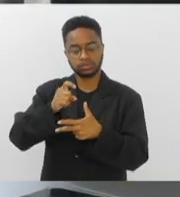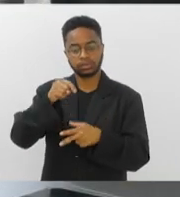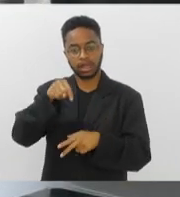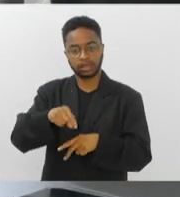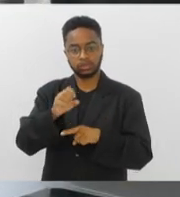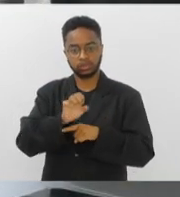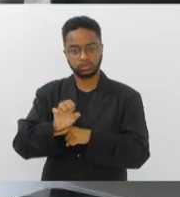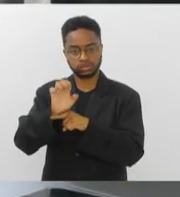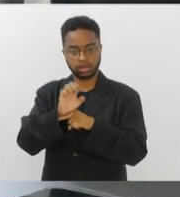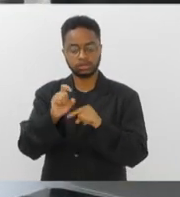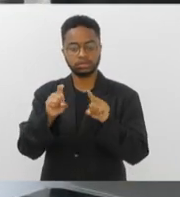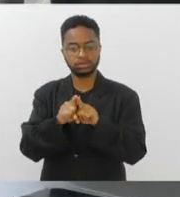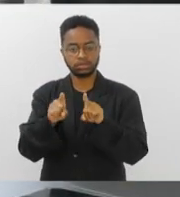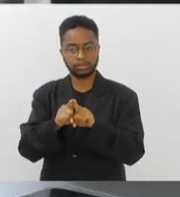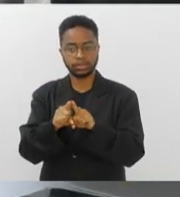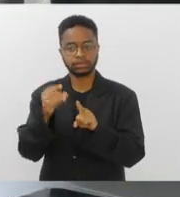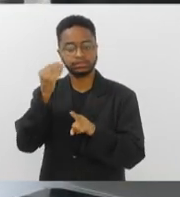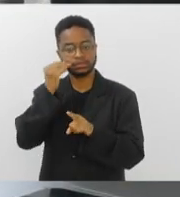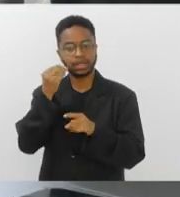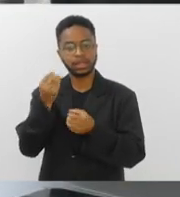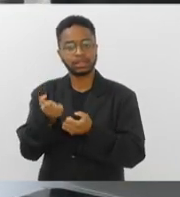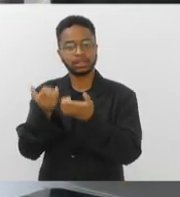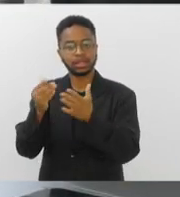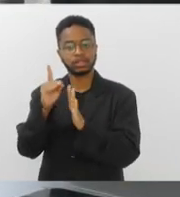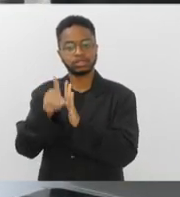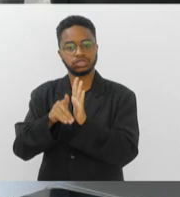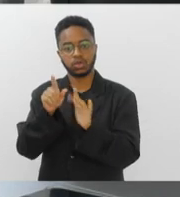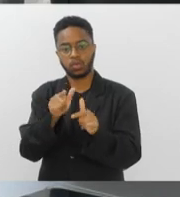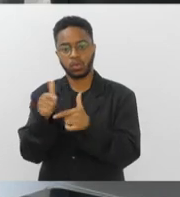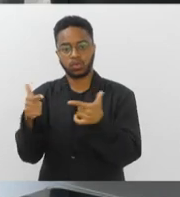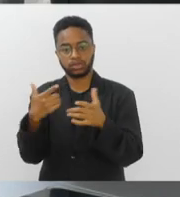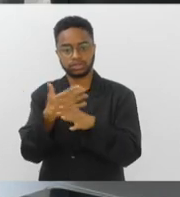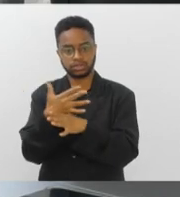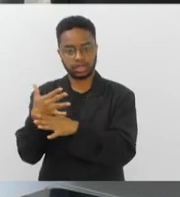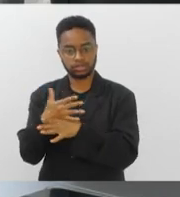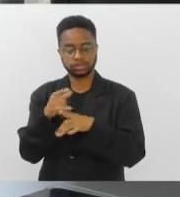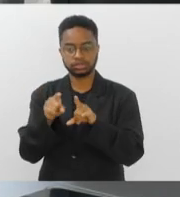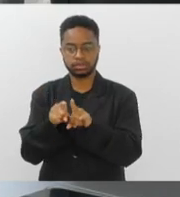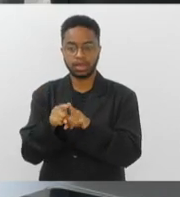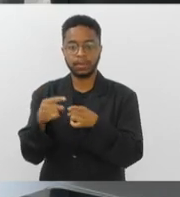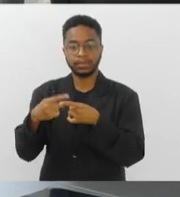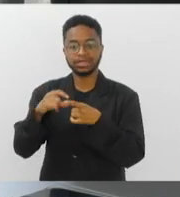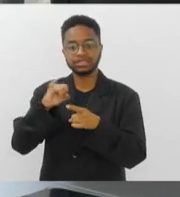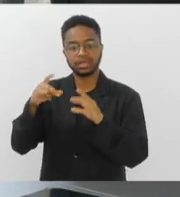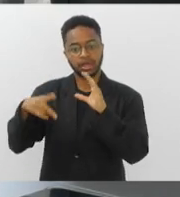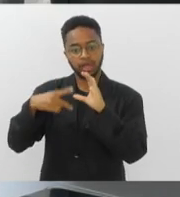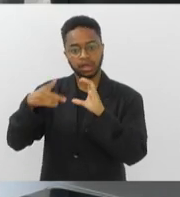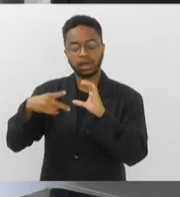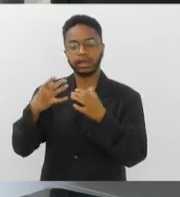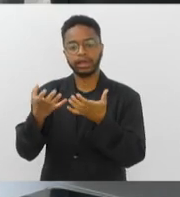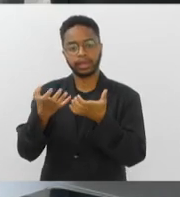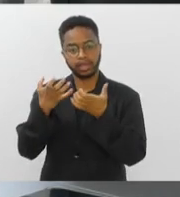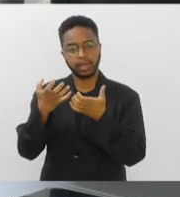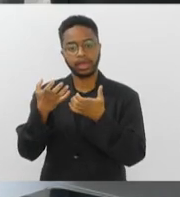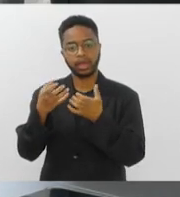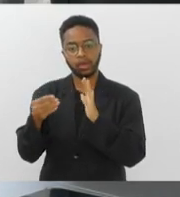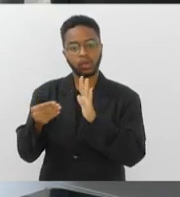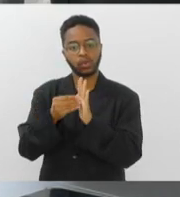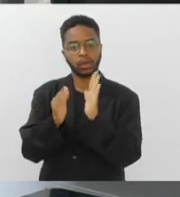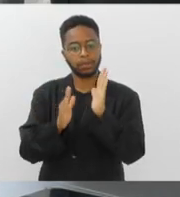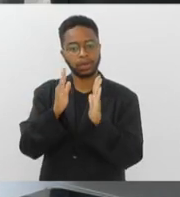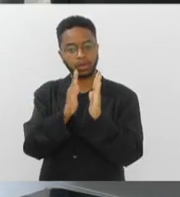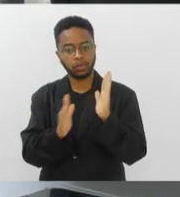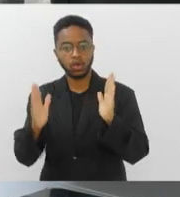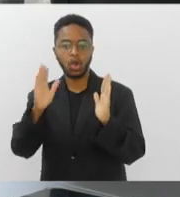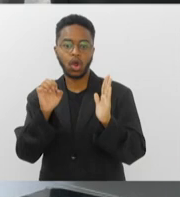estadual, mas para dar diretrizes para municípios também. E aí, se as câmaras municipais quiserem agravar a lei, deixar